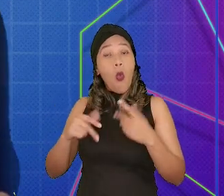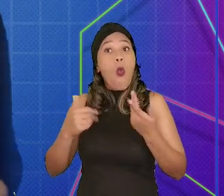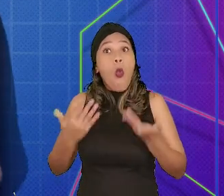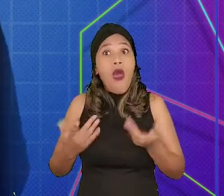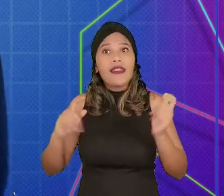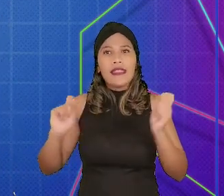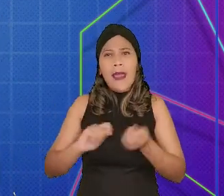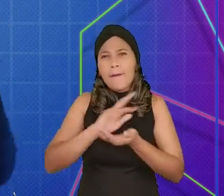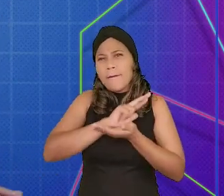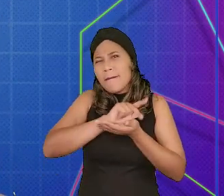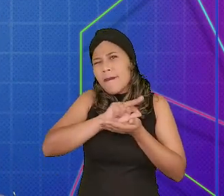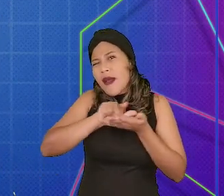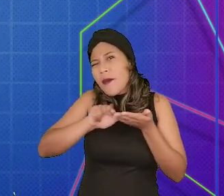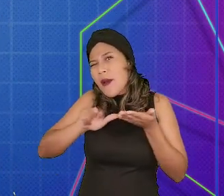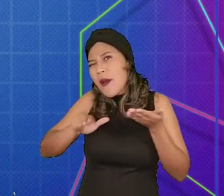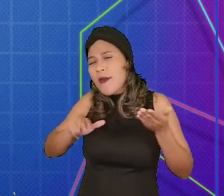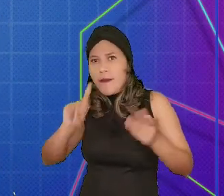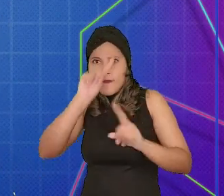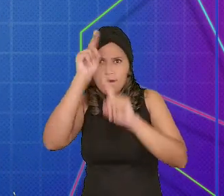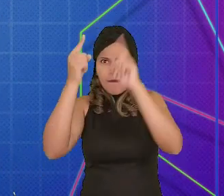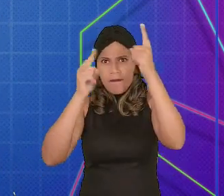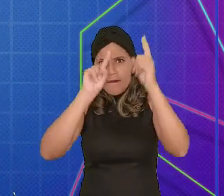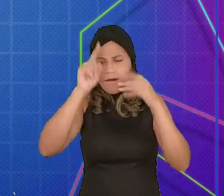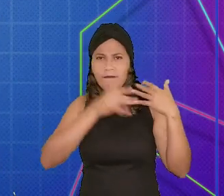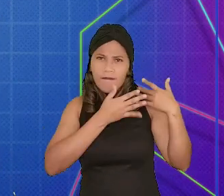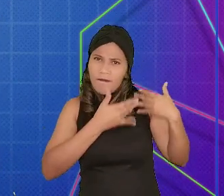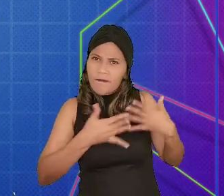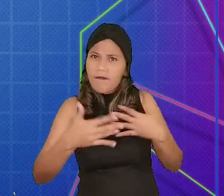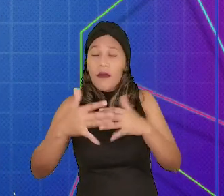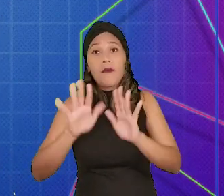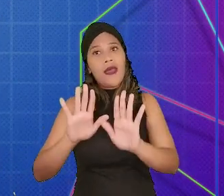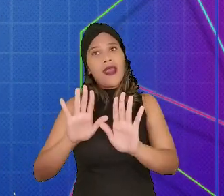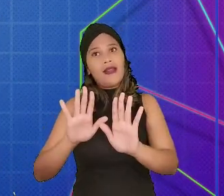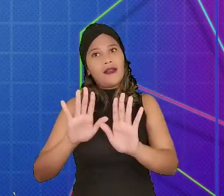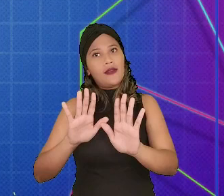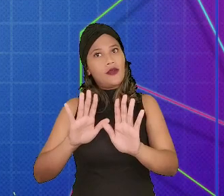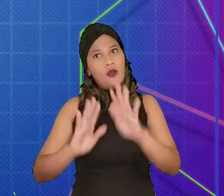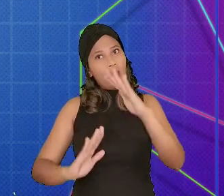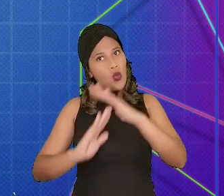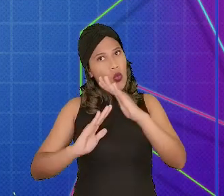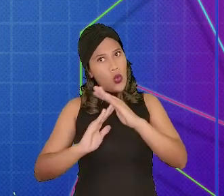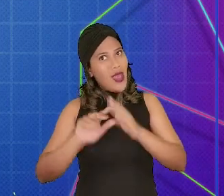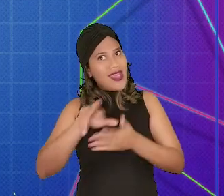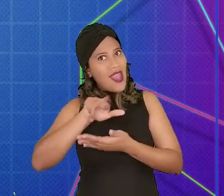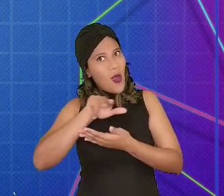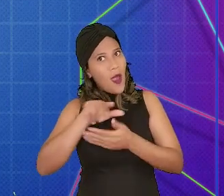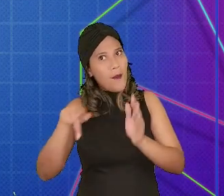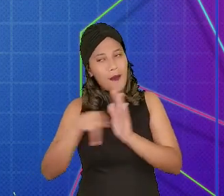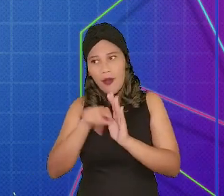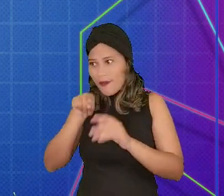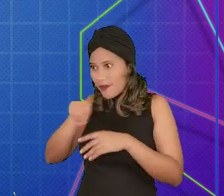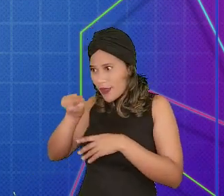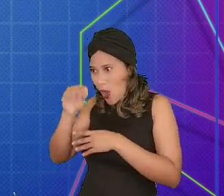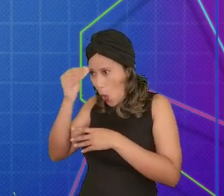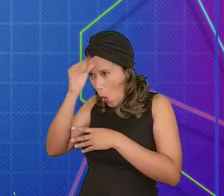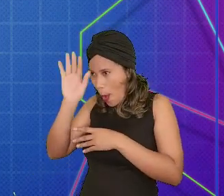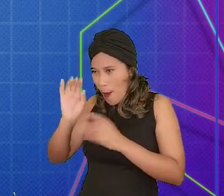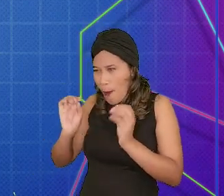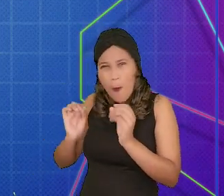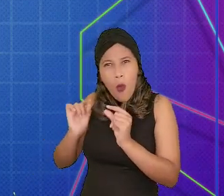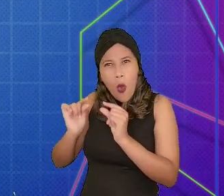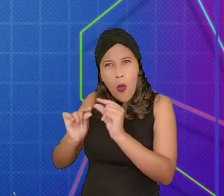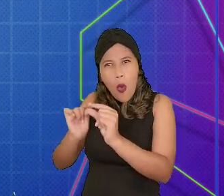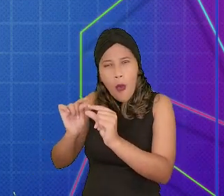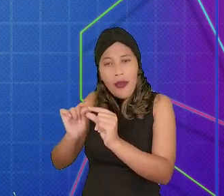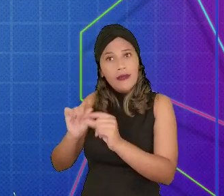domina pode explorar diversos aspectos criativos do desenvolvimento. Mas isso não impede aqueles que têm menos conhecimento dessa